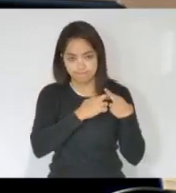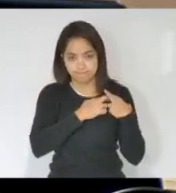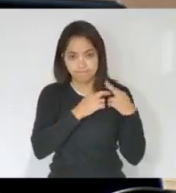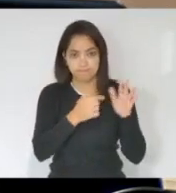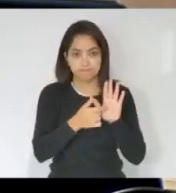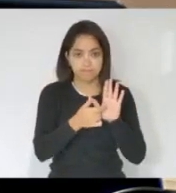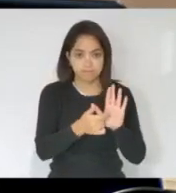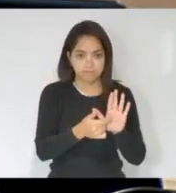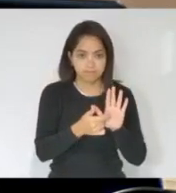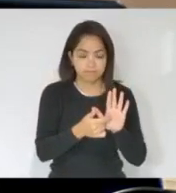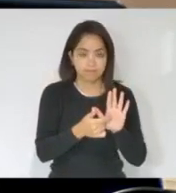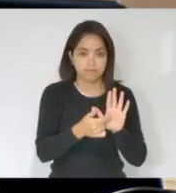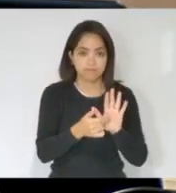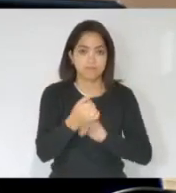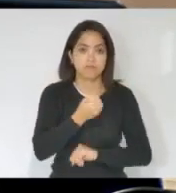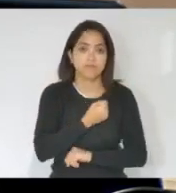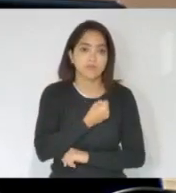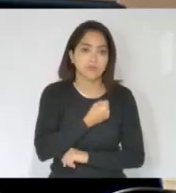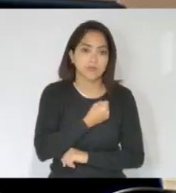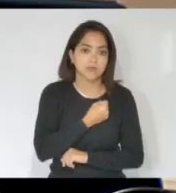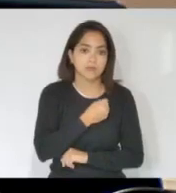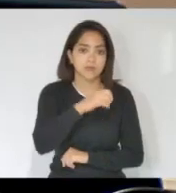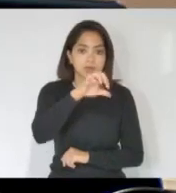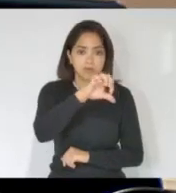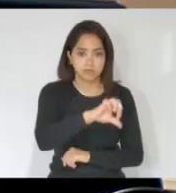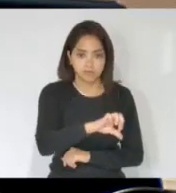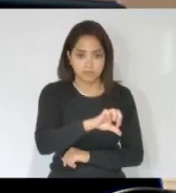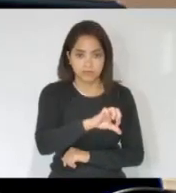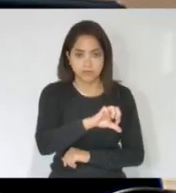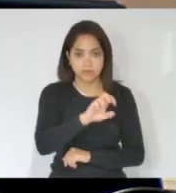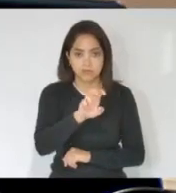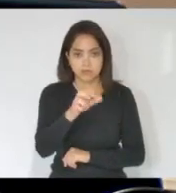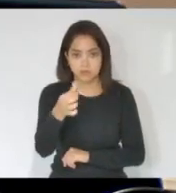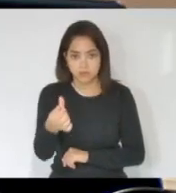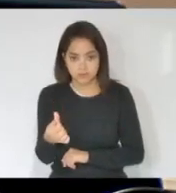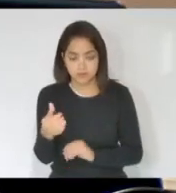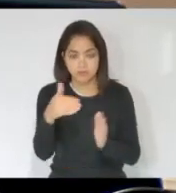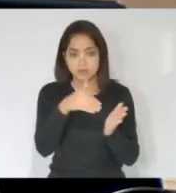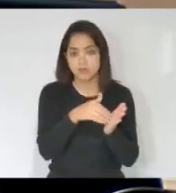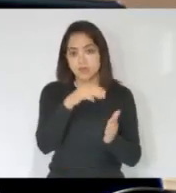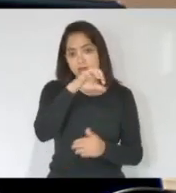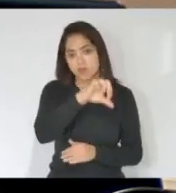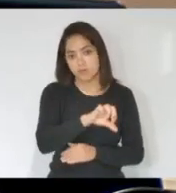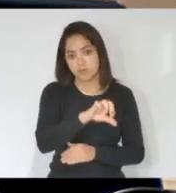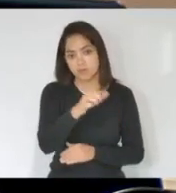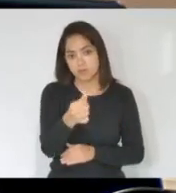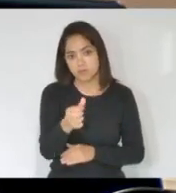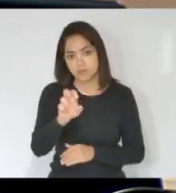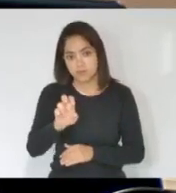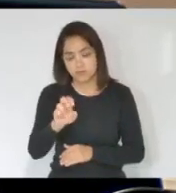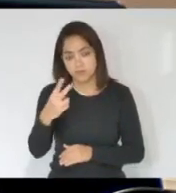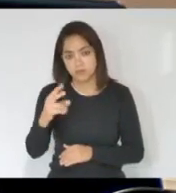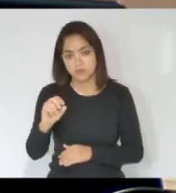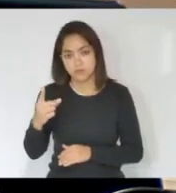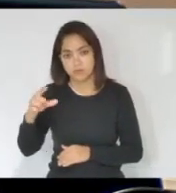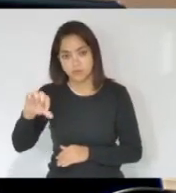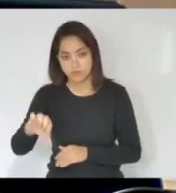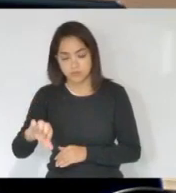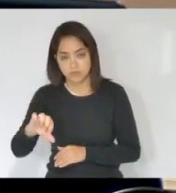destinatários as indicações números 956 a